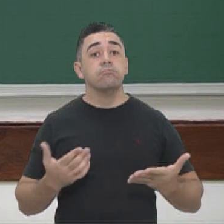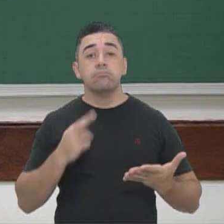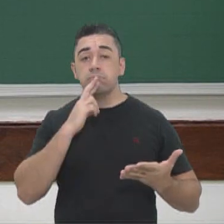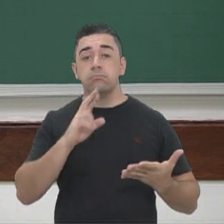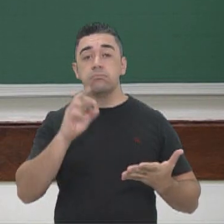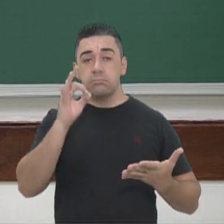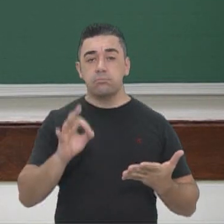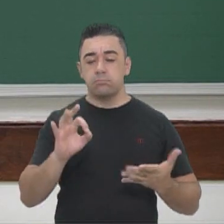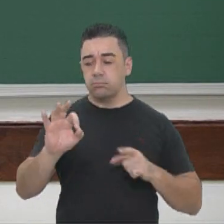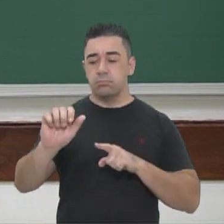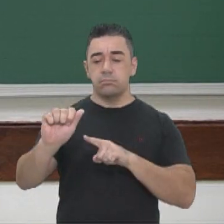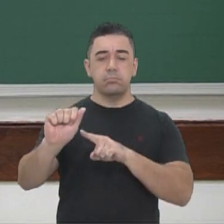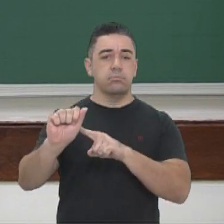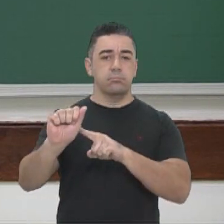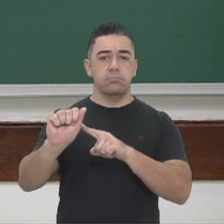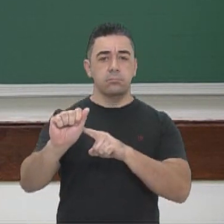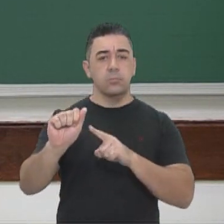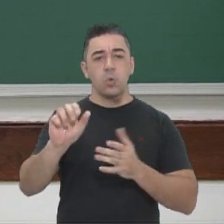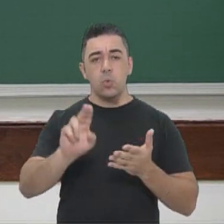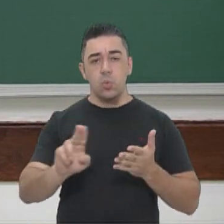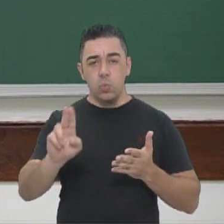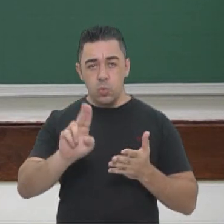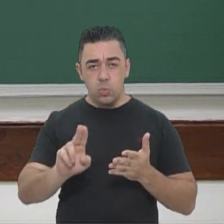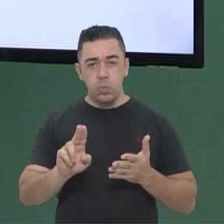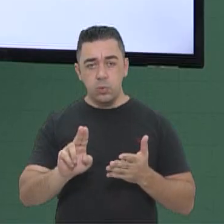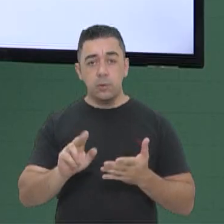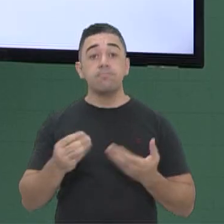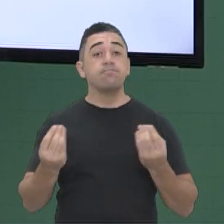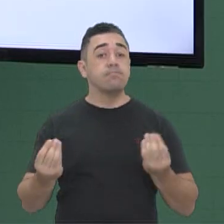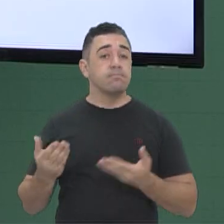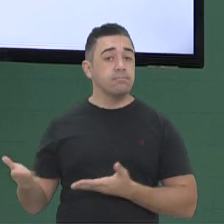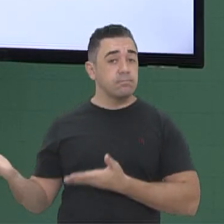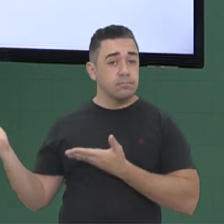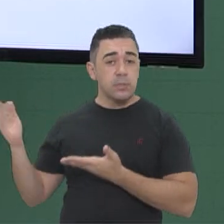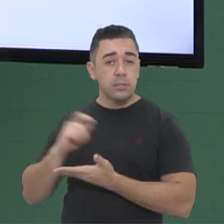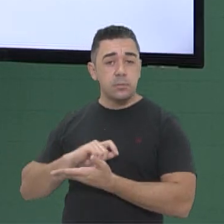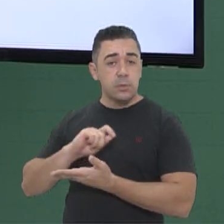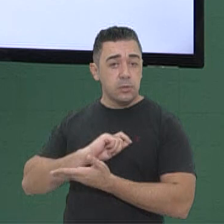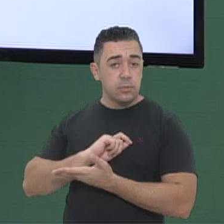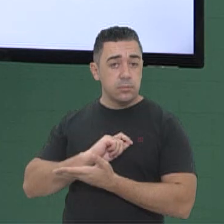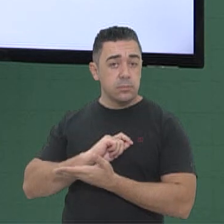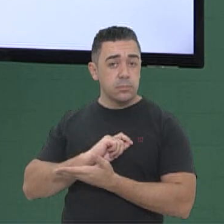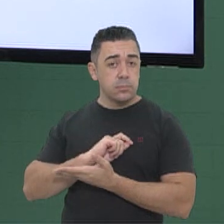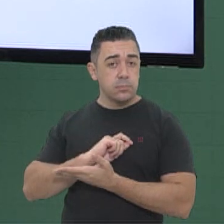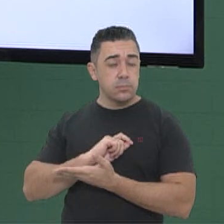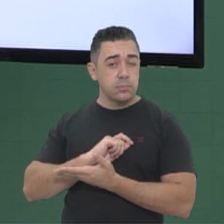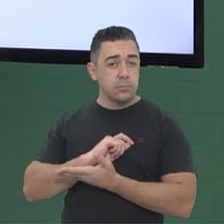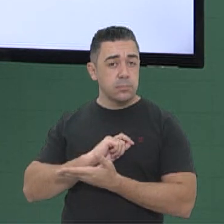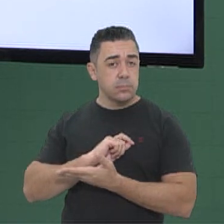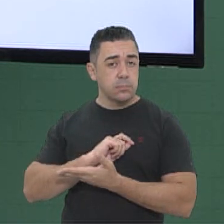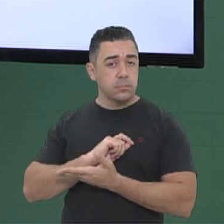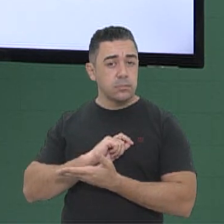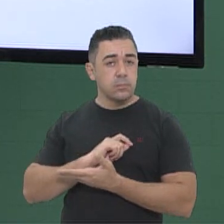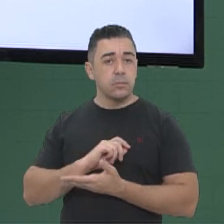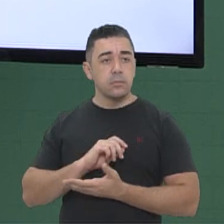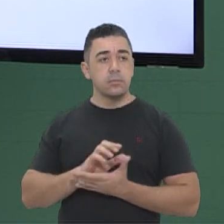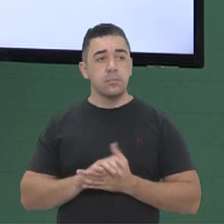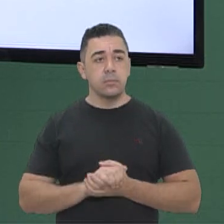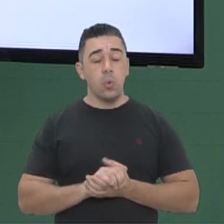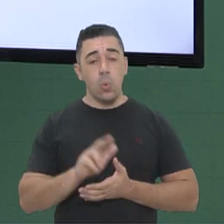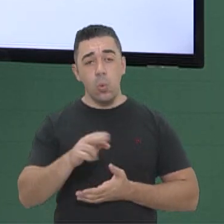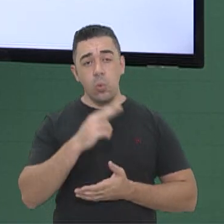Alternativa A, utilizá-la solamente se te pierdes em la ciudad. Ou